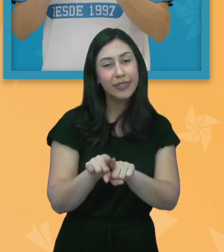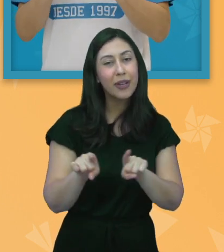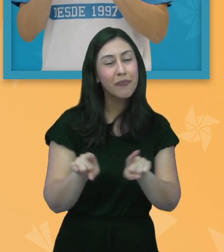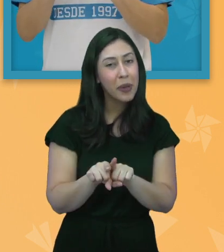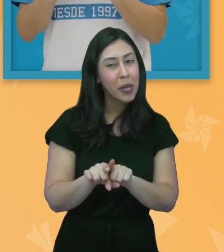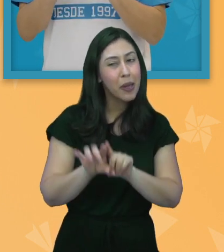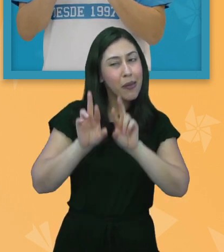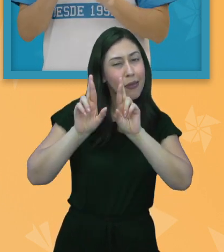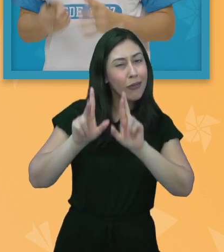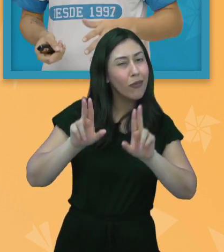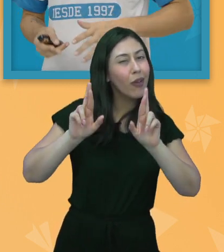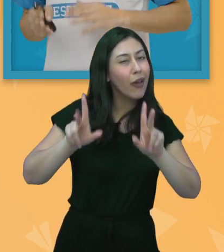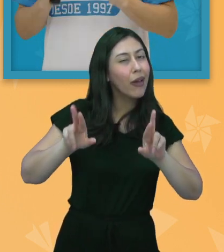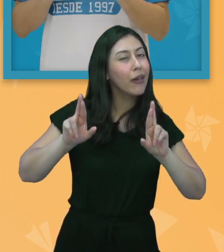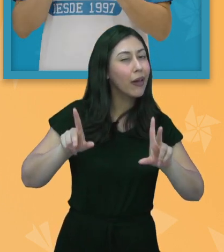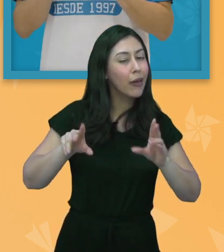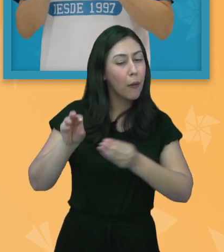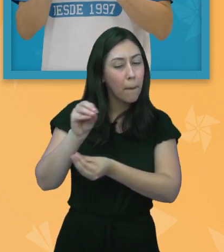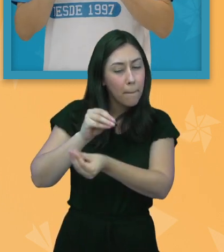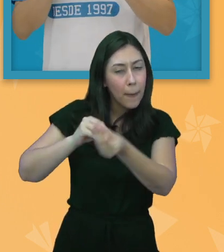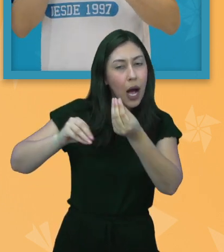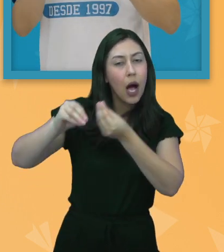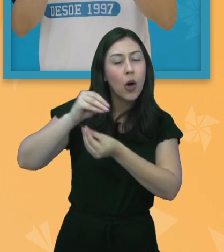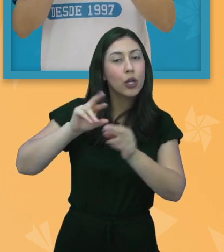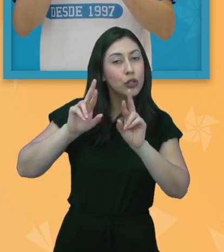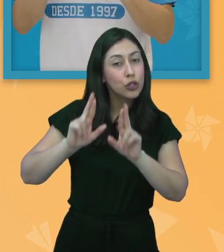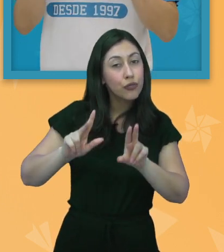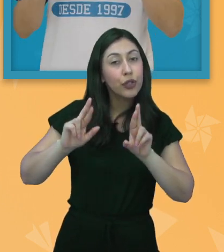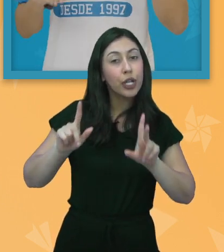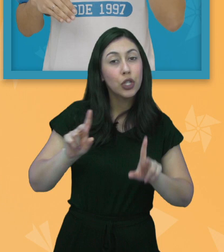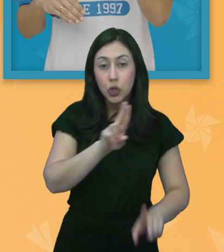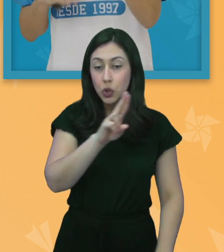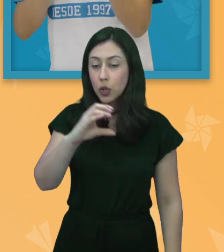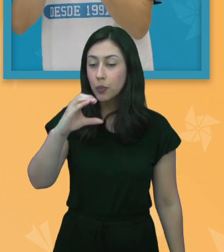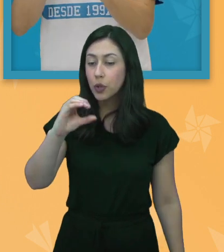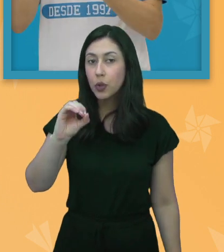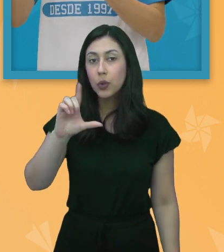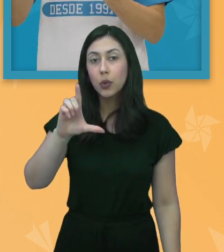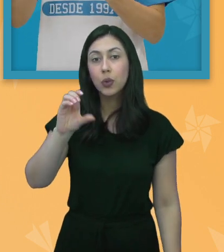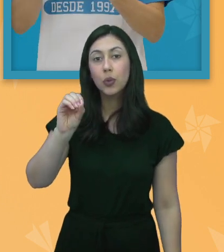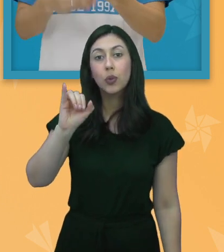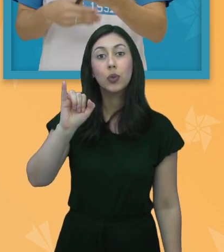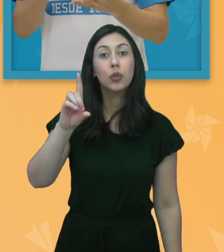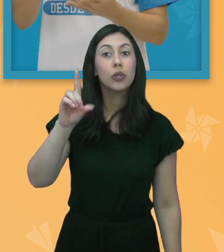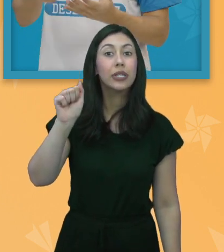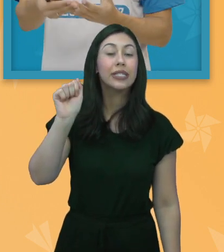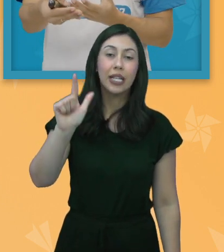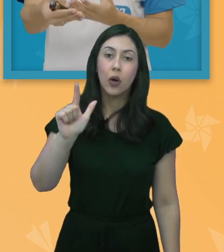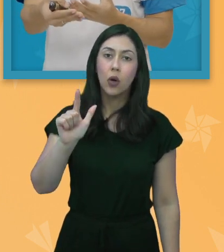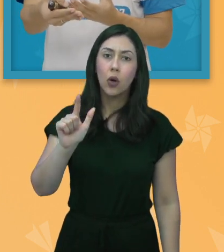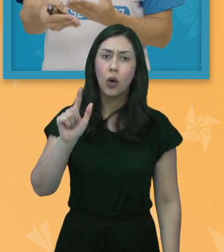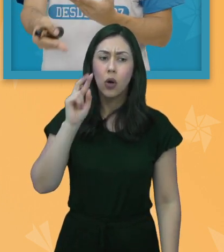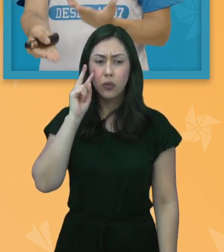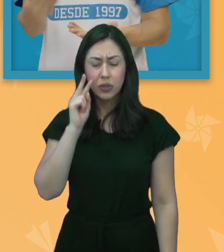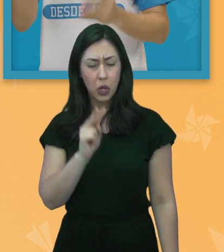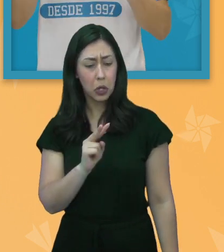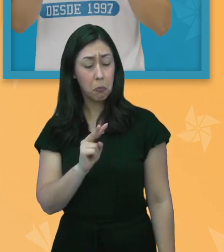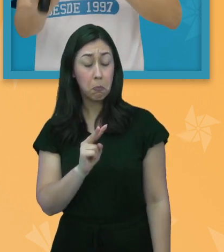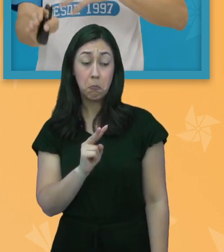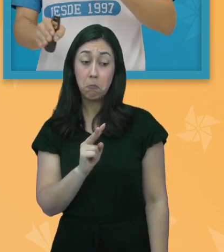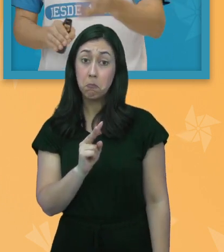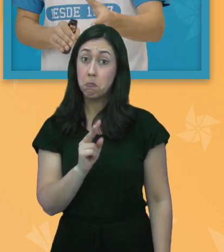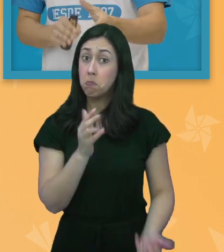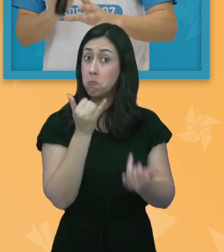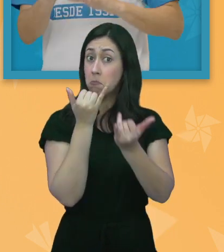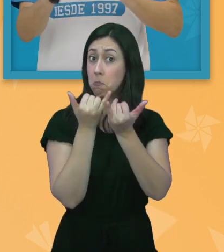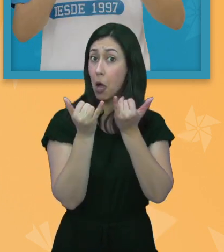tipo especial de mistura, né, que é a mistura coloidal, na qual a olho nu você parece que é um sistema homogêneo, mas quando